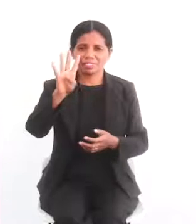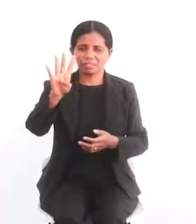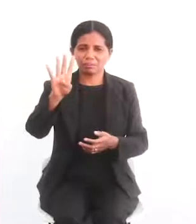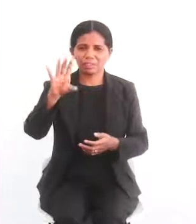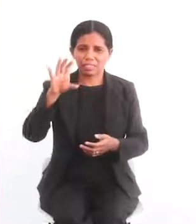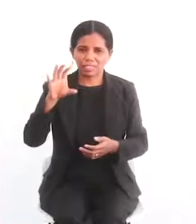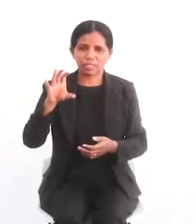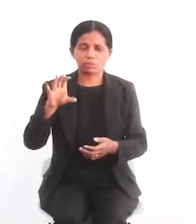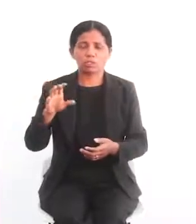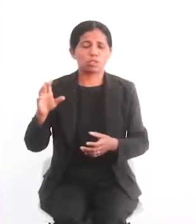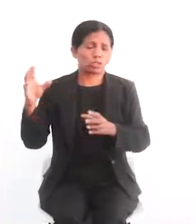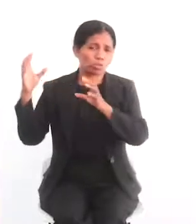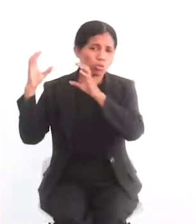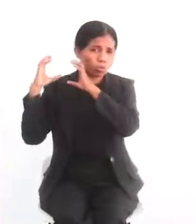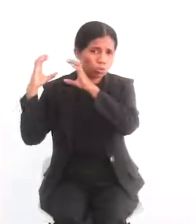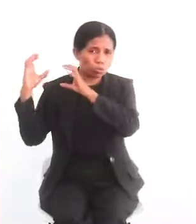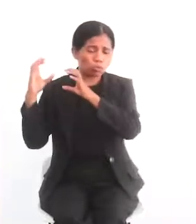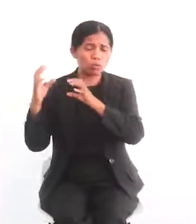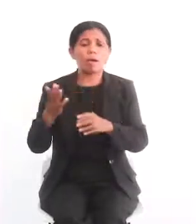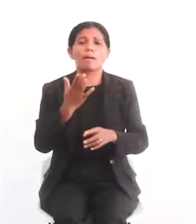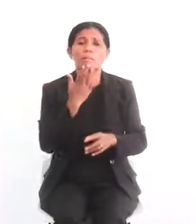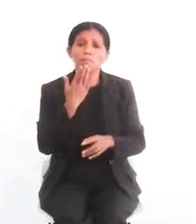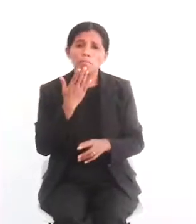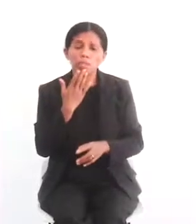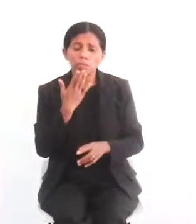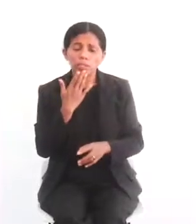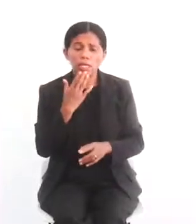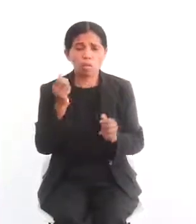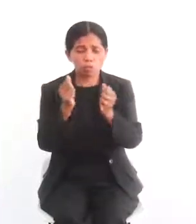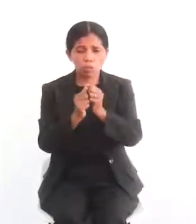500 gramas de açúcar, 8 ovos inteiros,